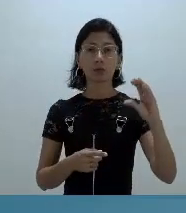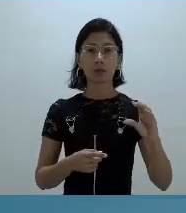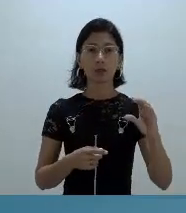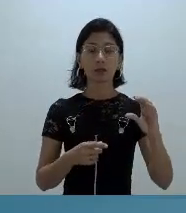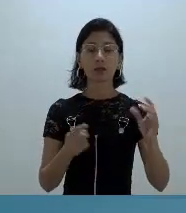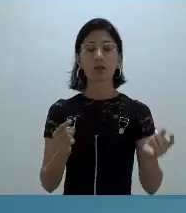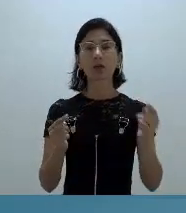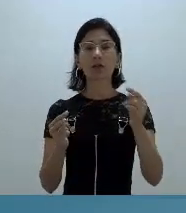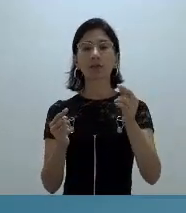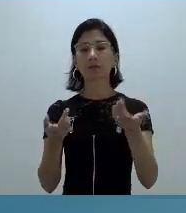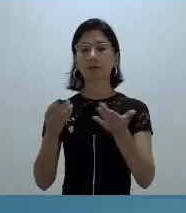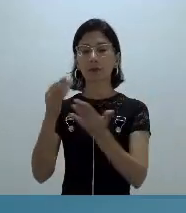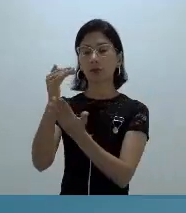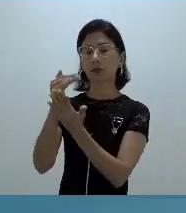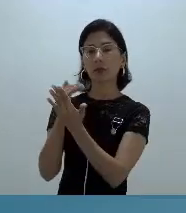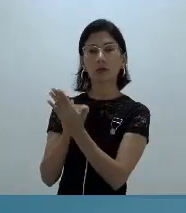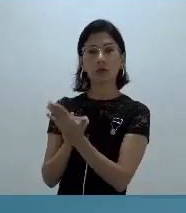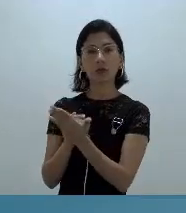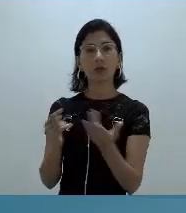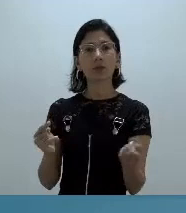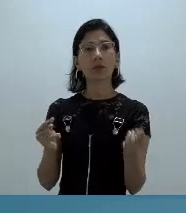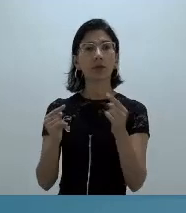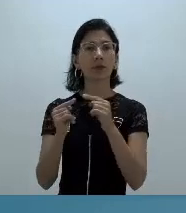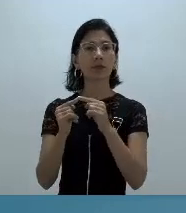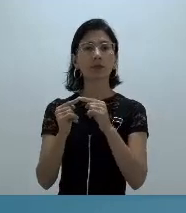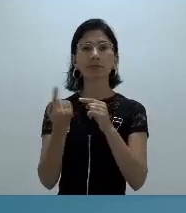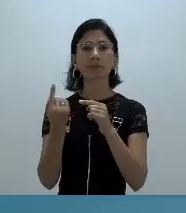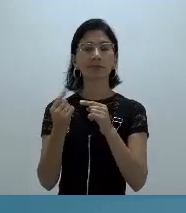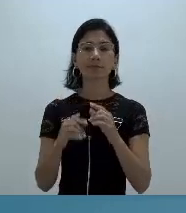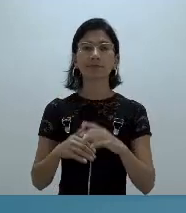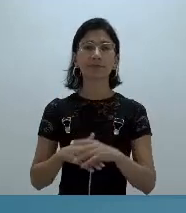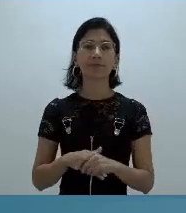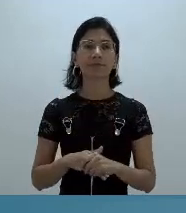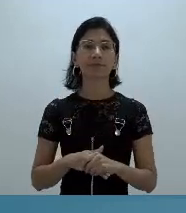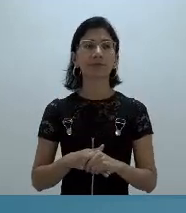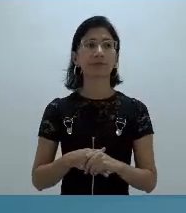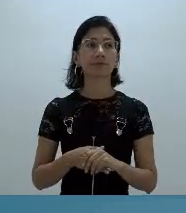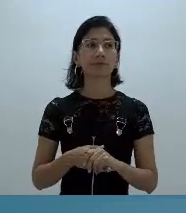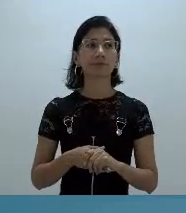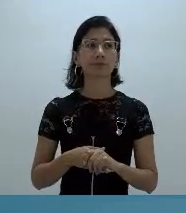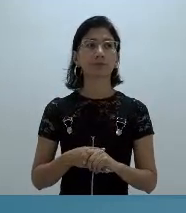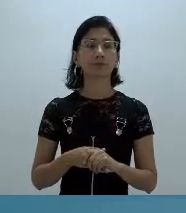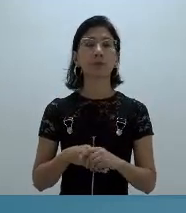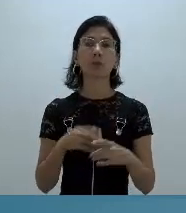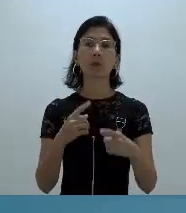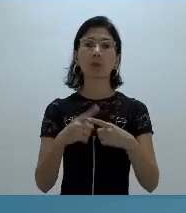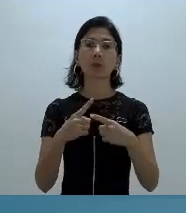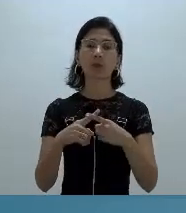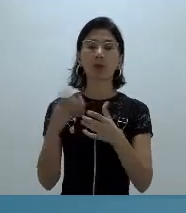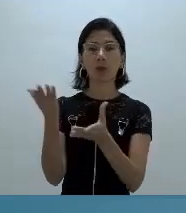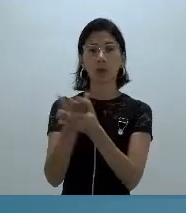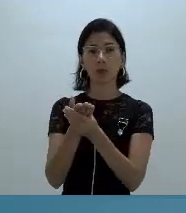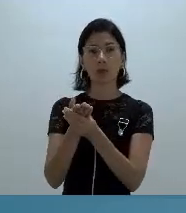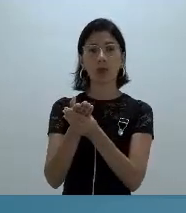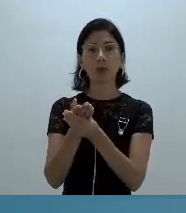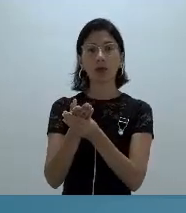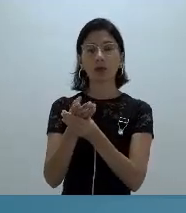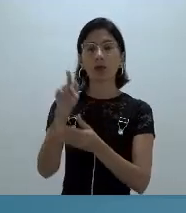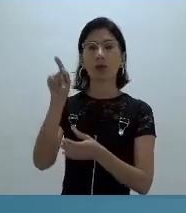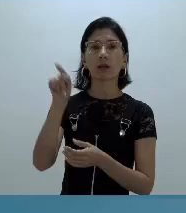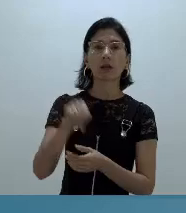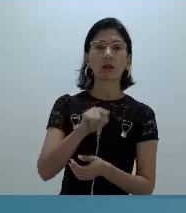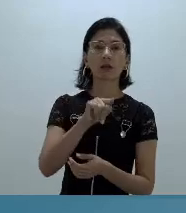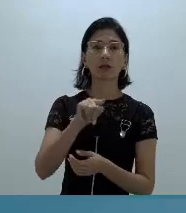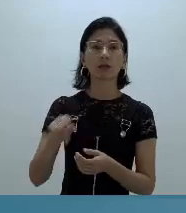quê? Porque o processo executivo não se encerrou. O processo executivo, ele teve uma interrupção. Ele está voltando para a realização de uma